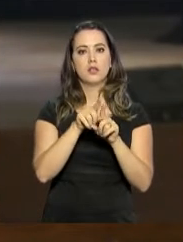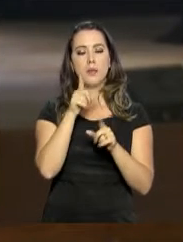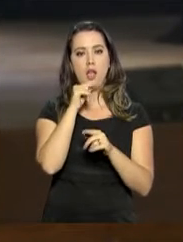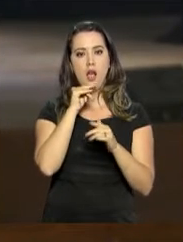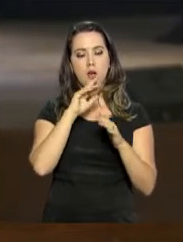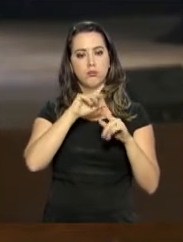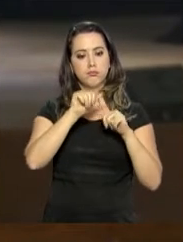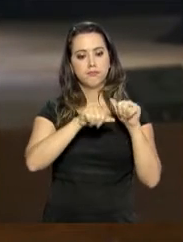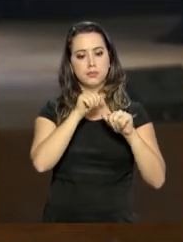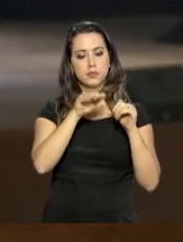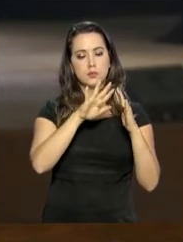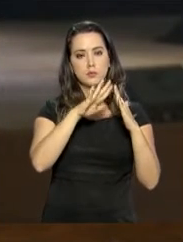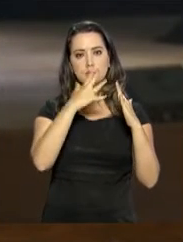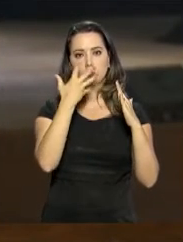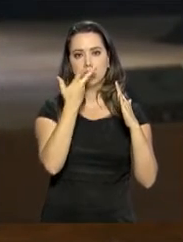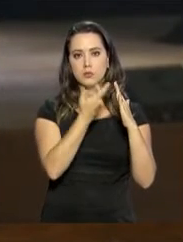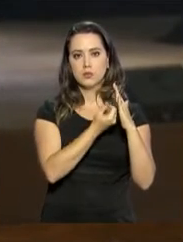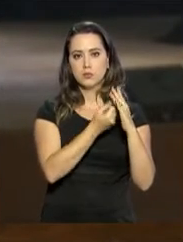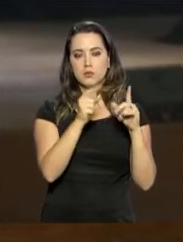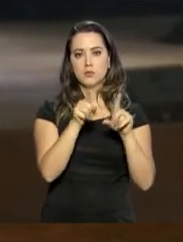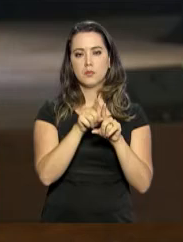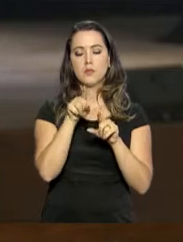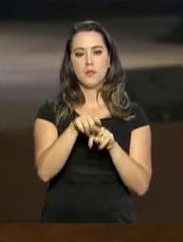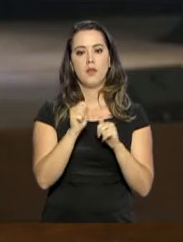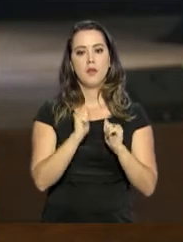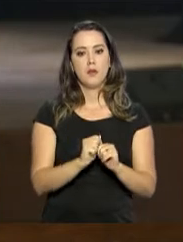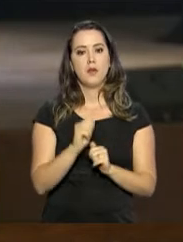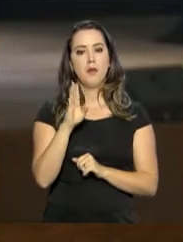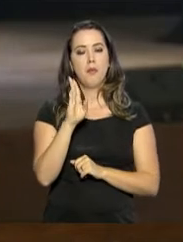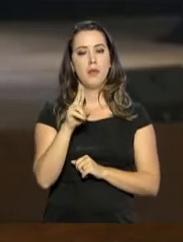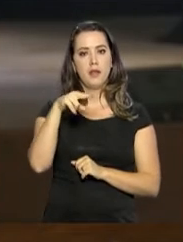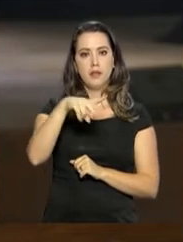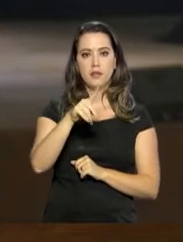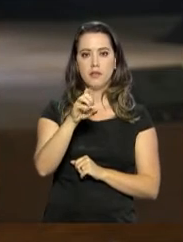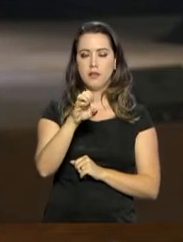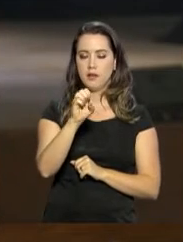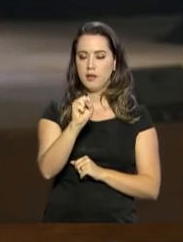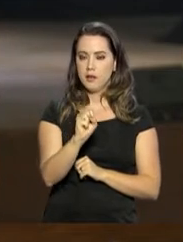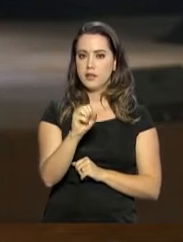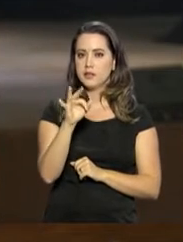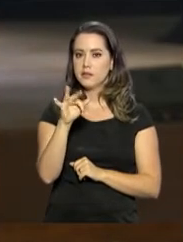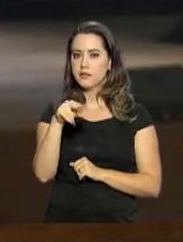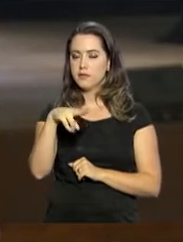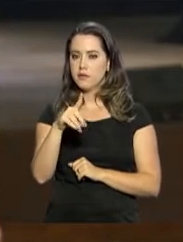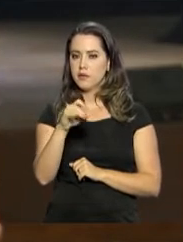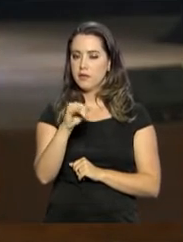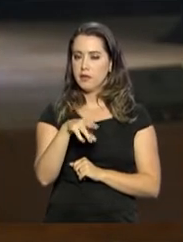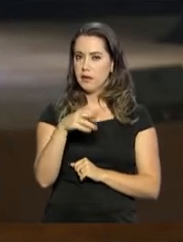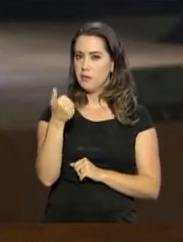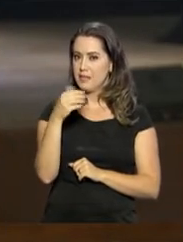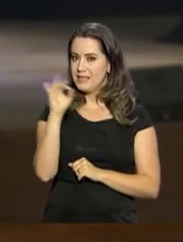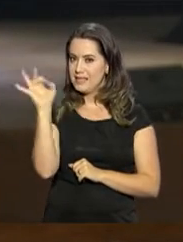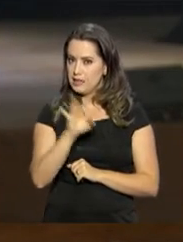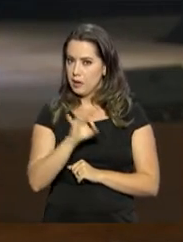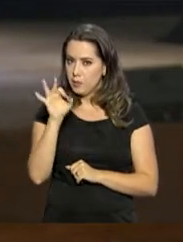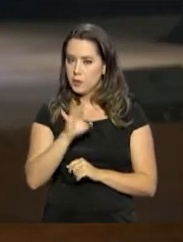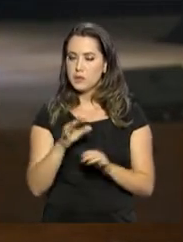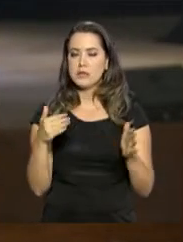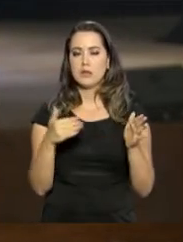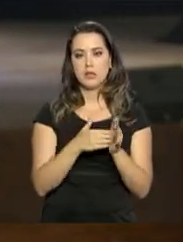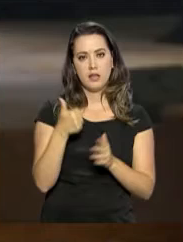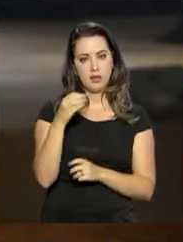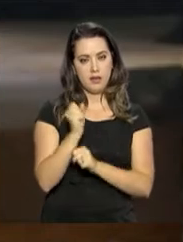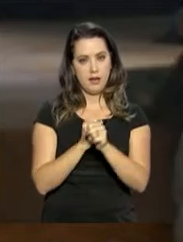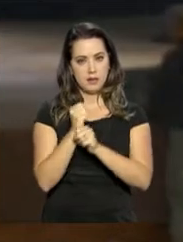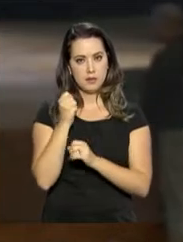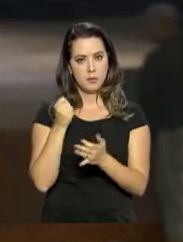A linha BNDES Finame poderá financiar até 100% do valor total dos equipamentos, com até 10 anos para pagar e 2 anos